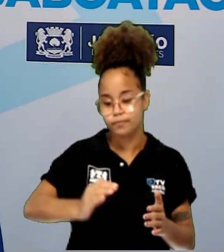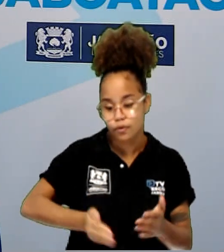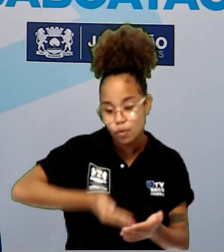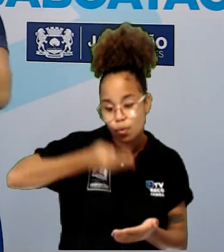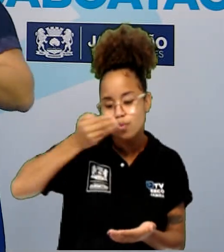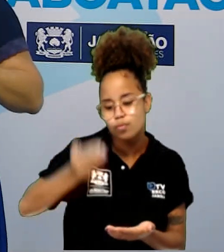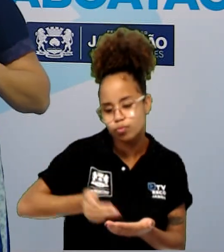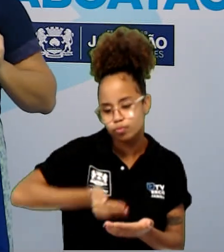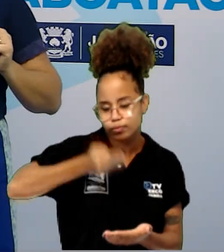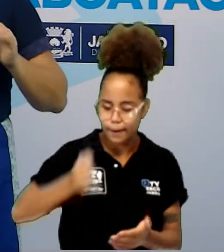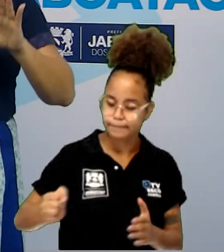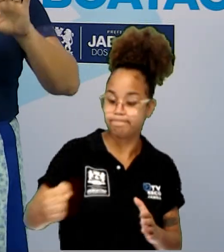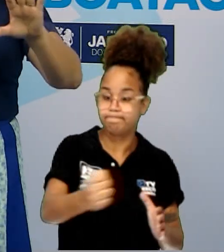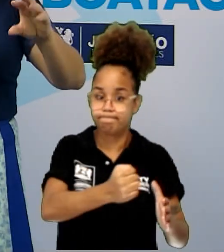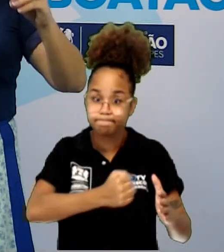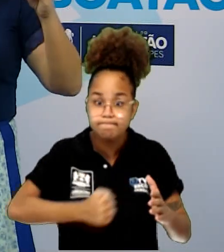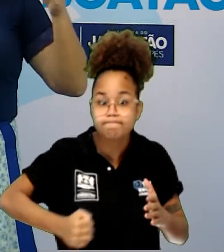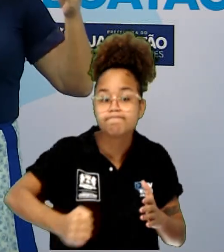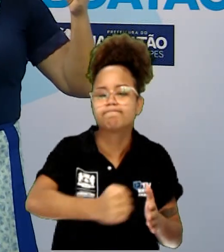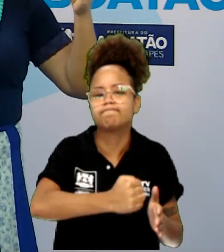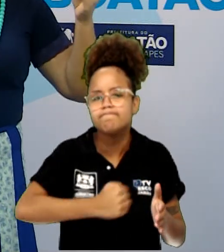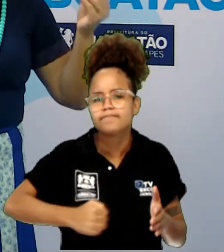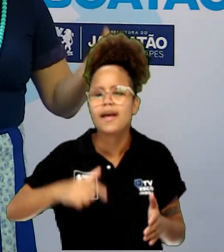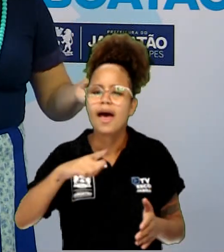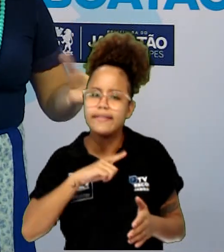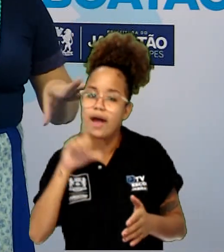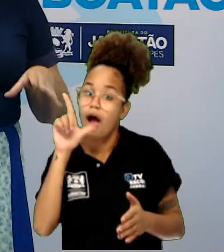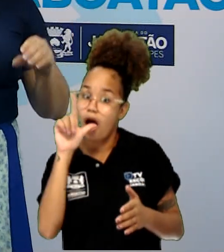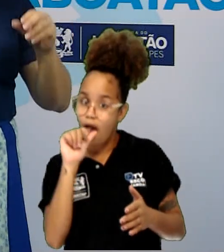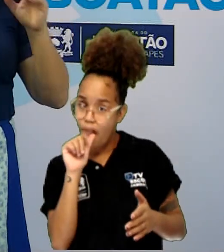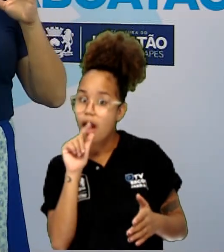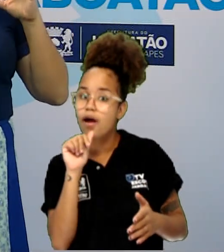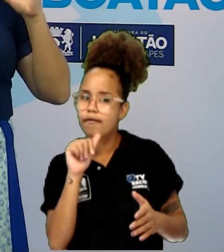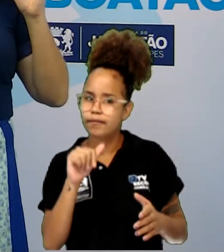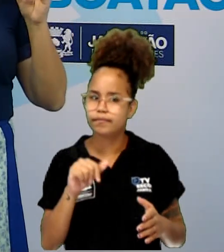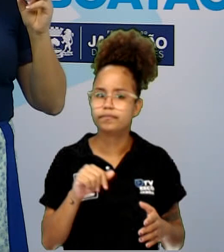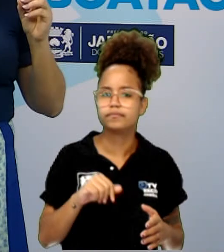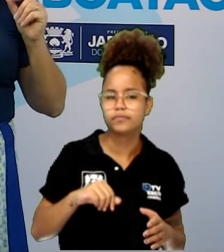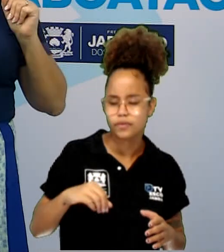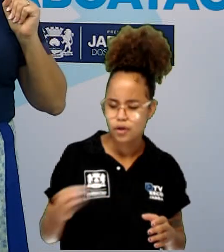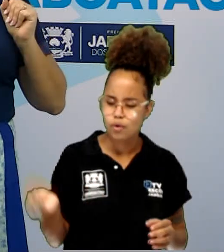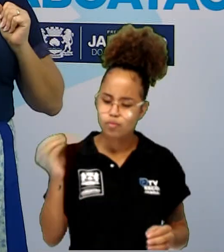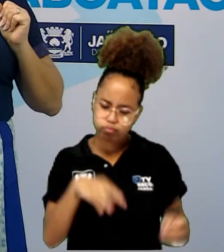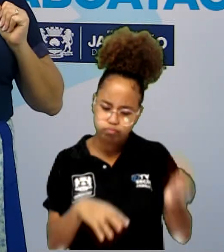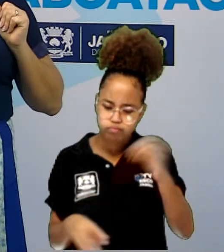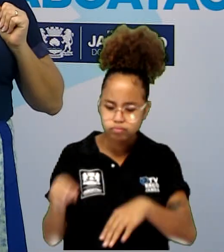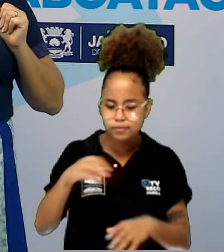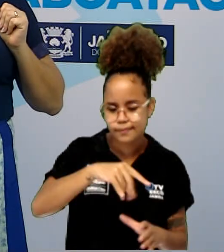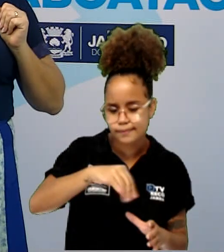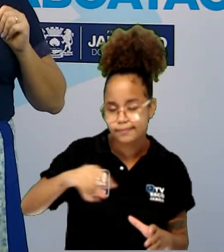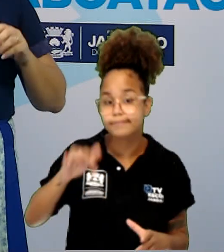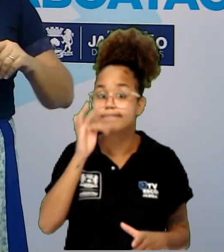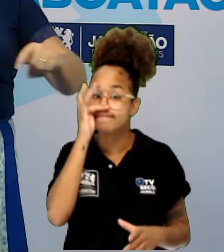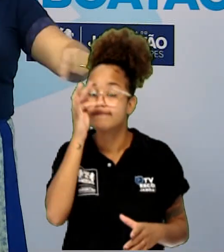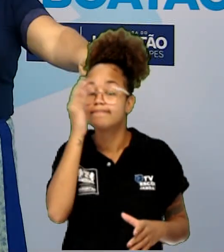Ela mexia o seu caldeirão. No caldeirão tinha um pouco de água, tinha umas ervas e tinha farinha.